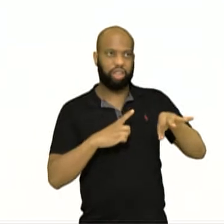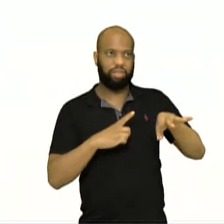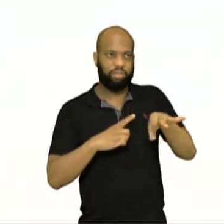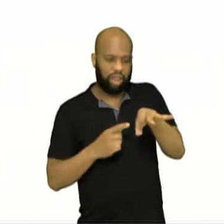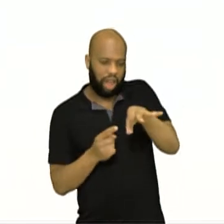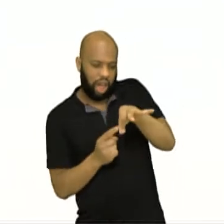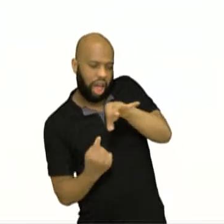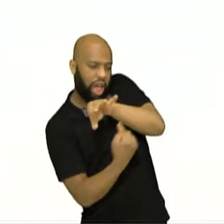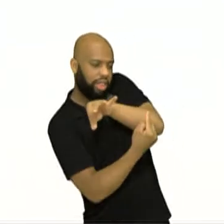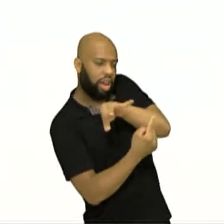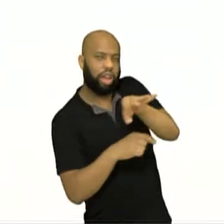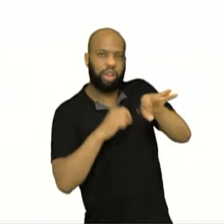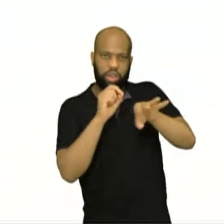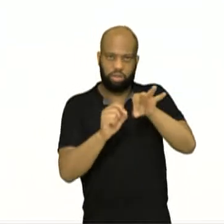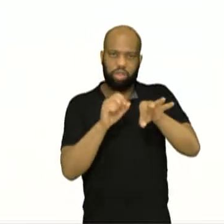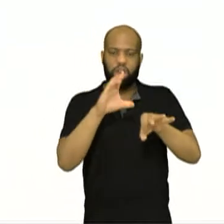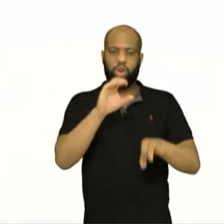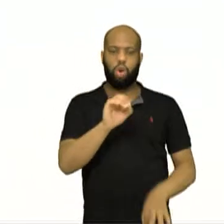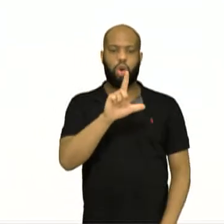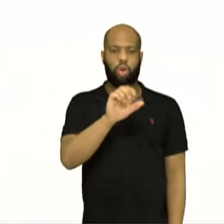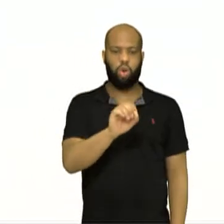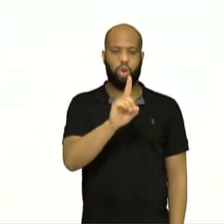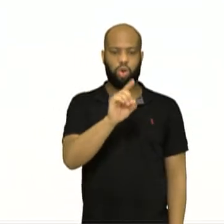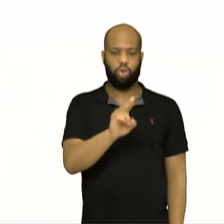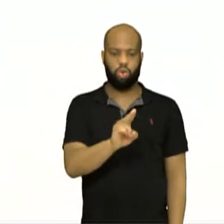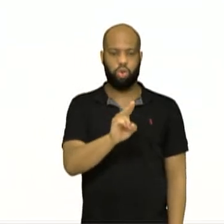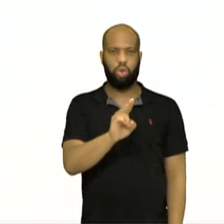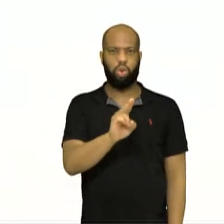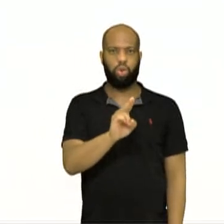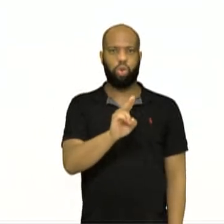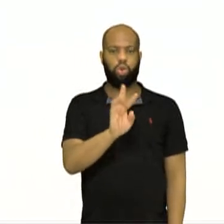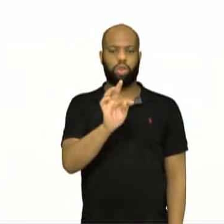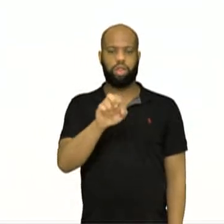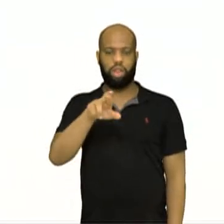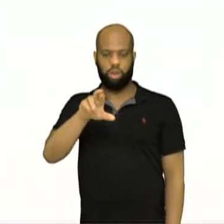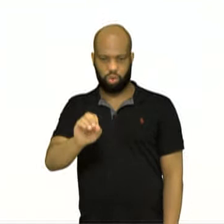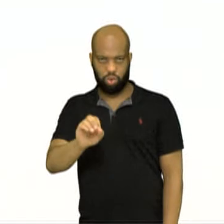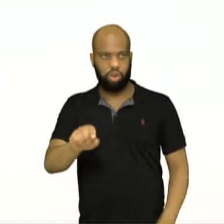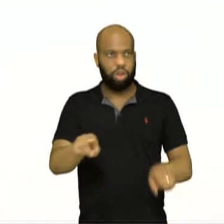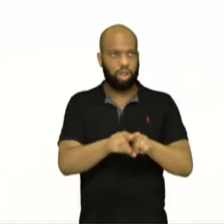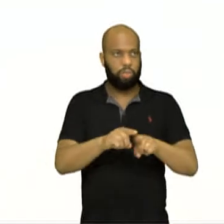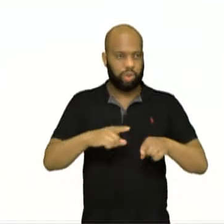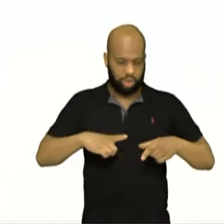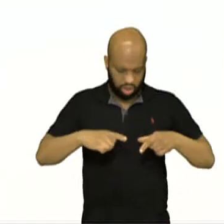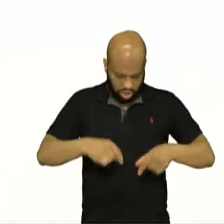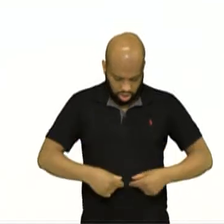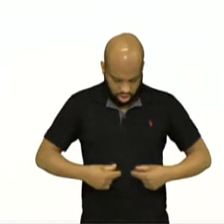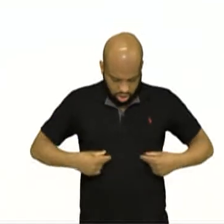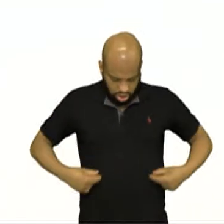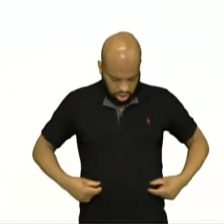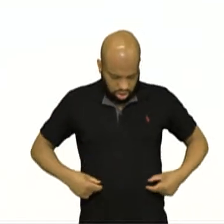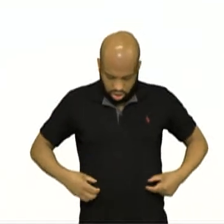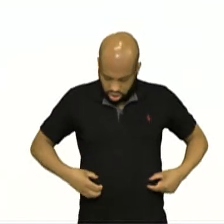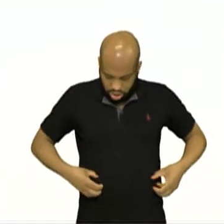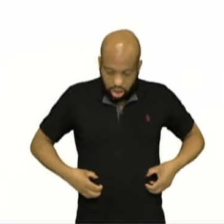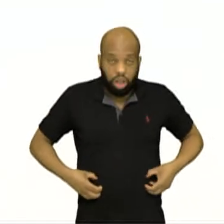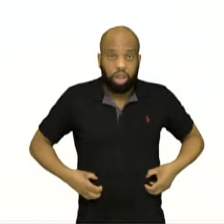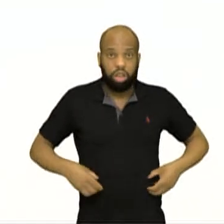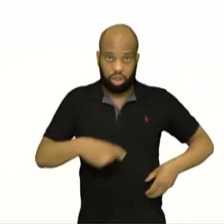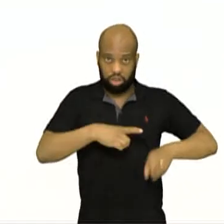útero, tal. E aqui as duas tubas uterinas ligando os dois ovários diferentes.